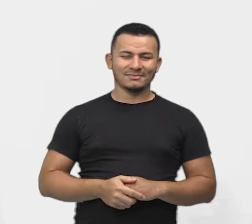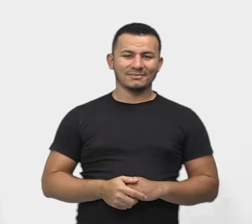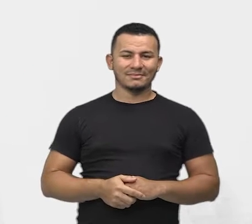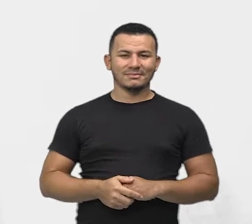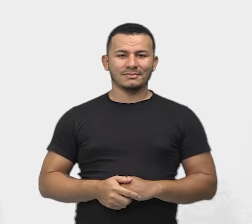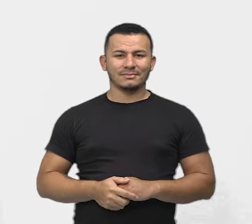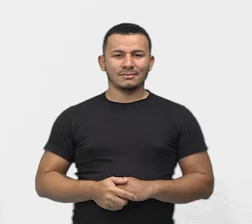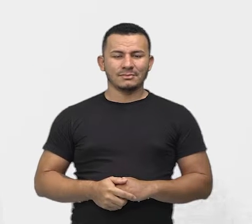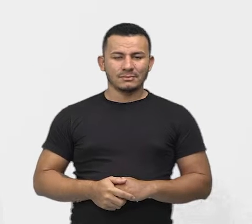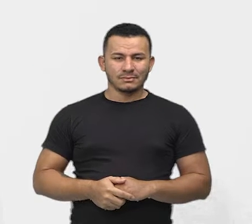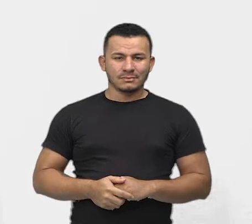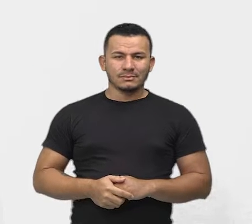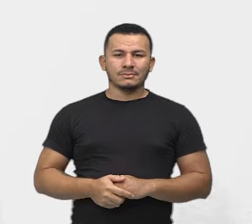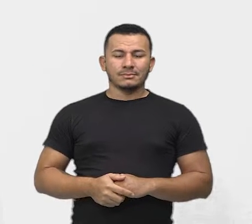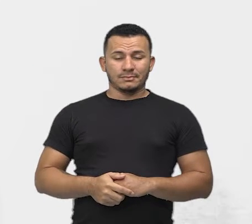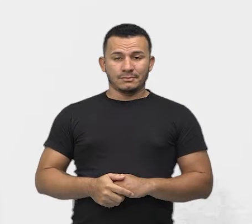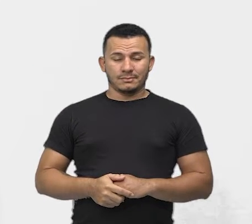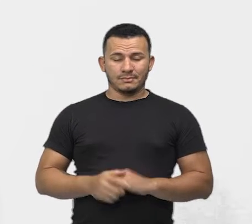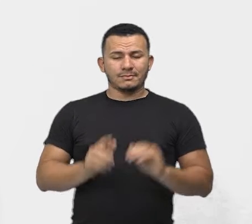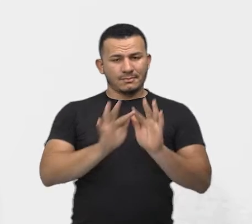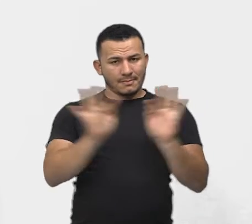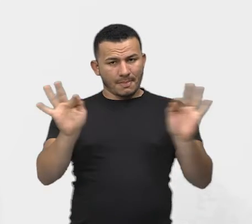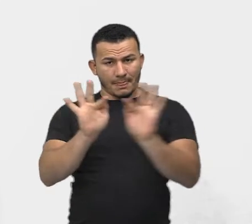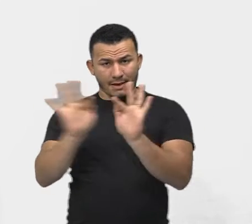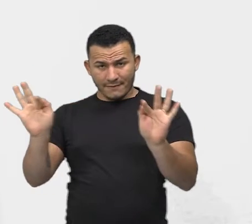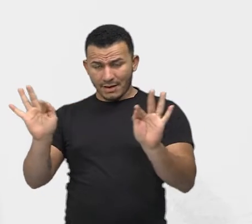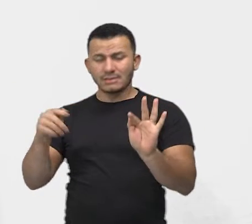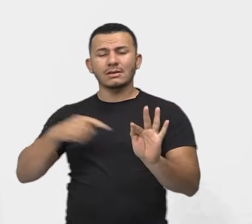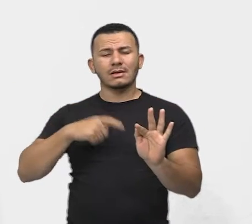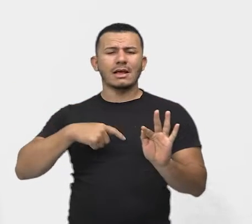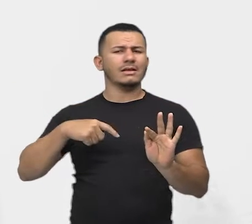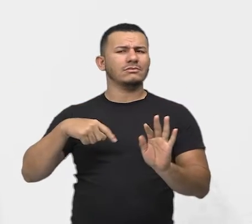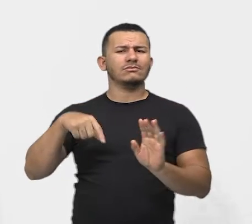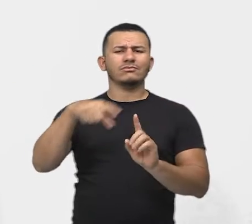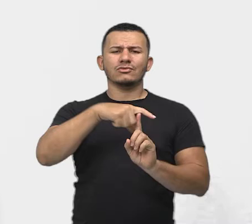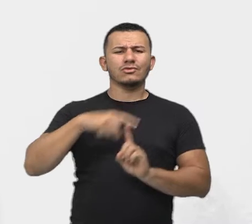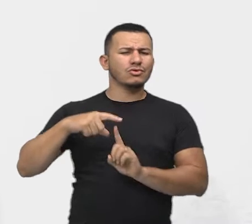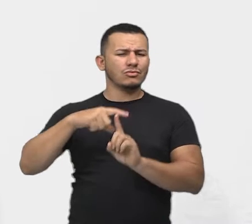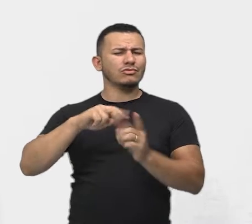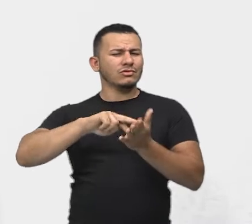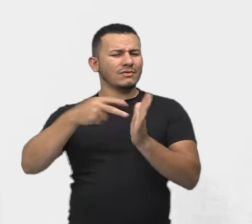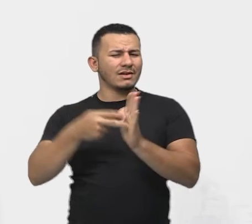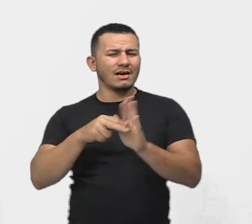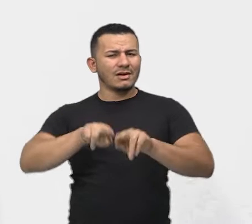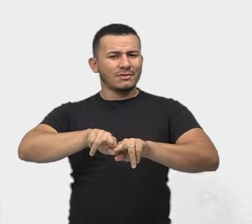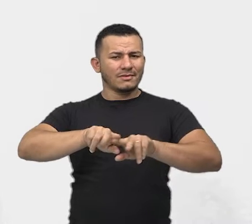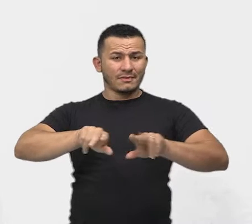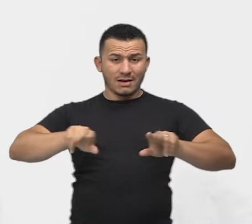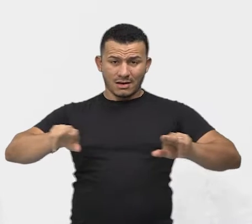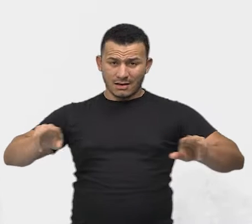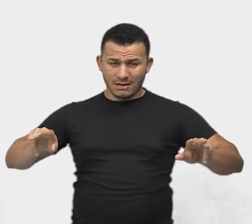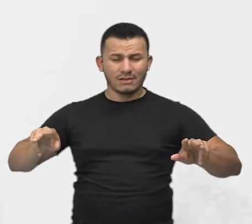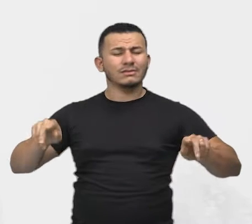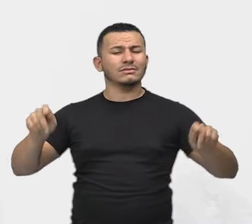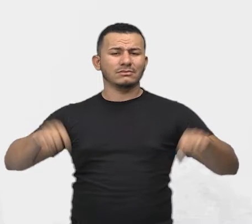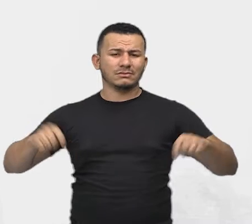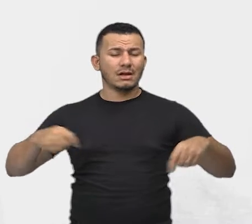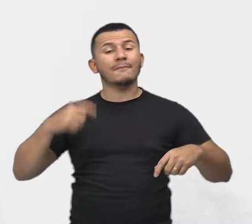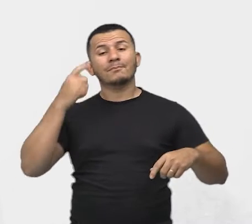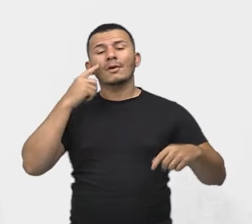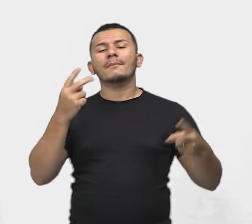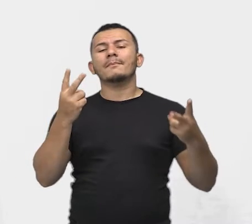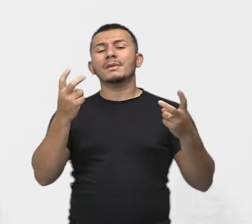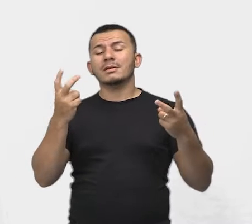Agora, observem que essas frases, elas possuem sentidos diversos, certo? Sentidos que nós podemos perceber. Percebo